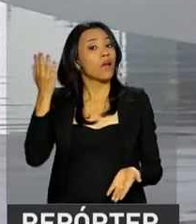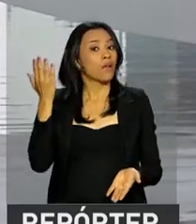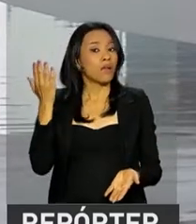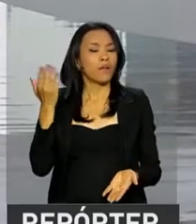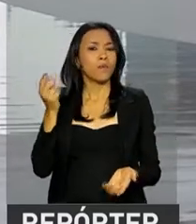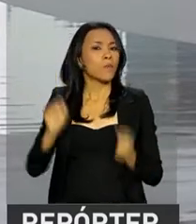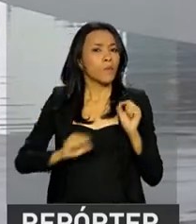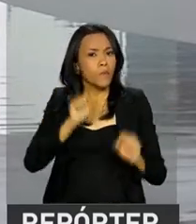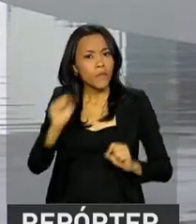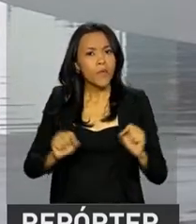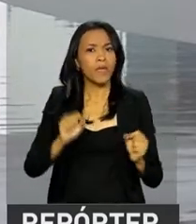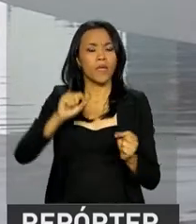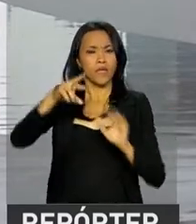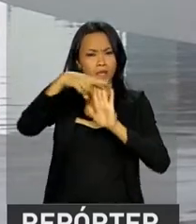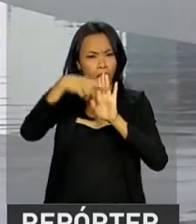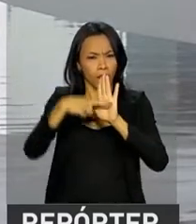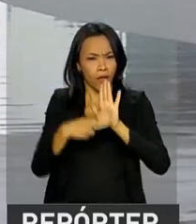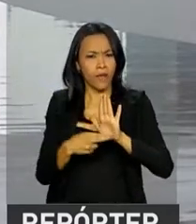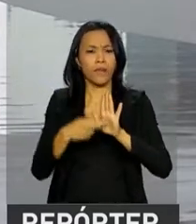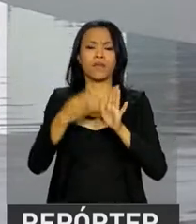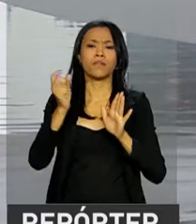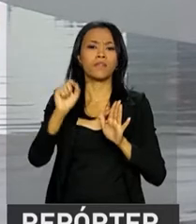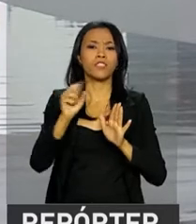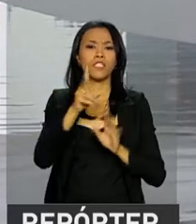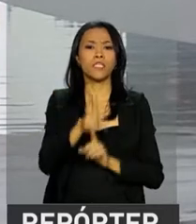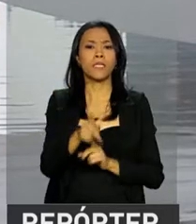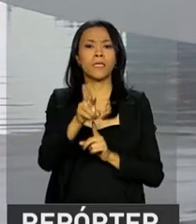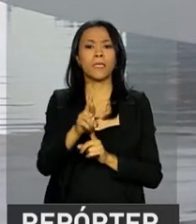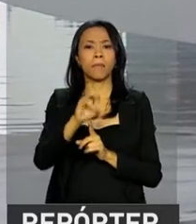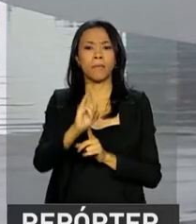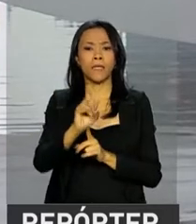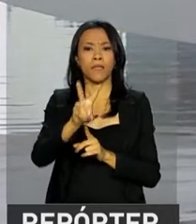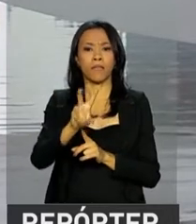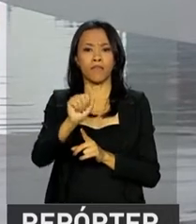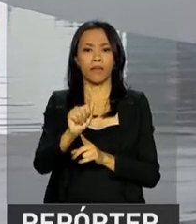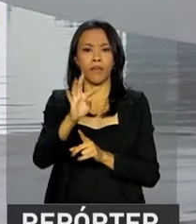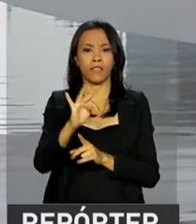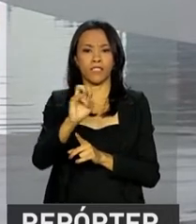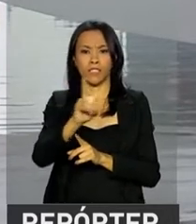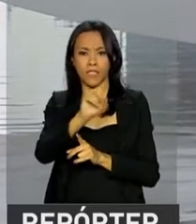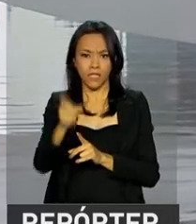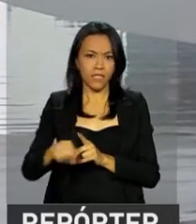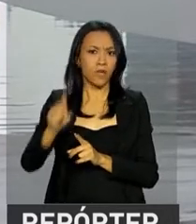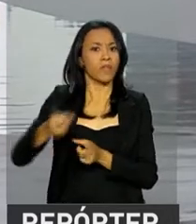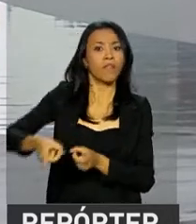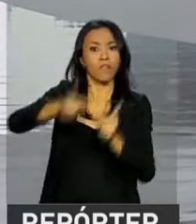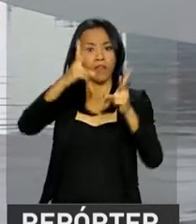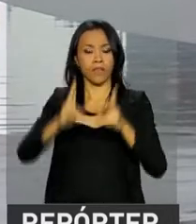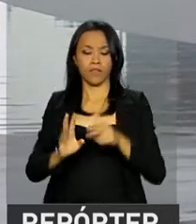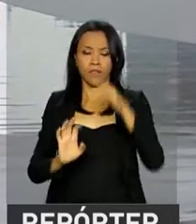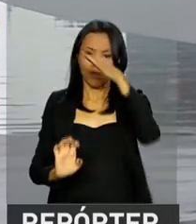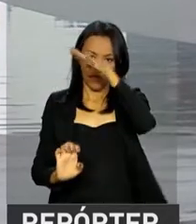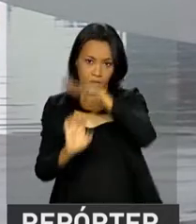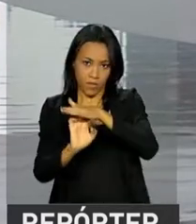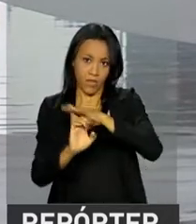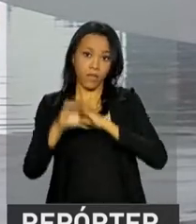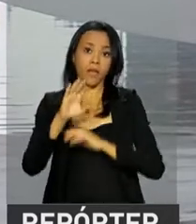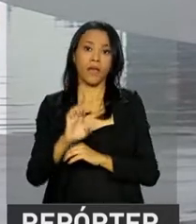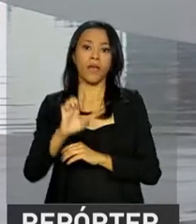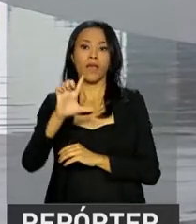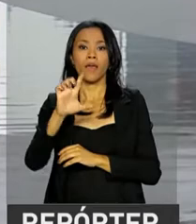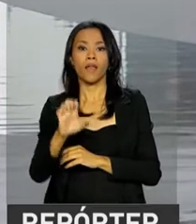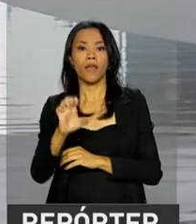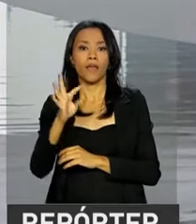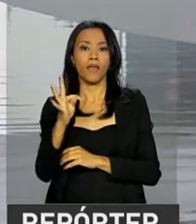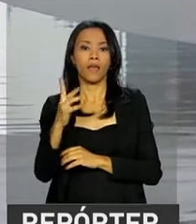da privatização das concessionárias de energia da eletrobrás a licitação deve ocorrer no primeiro trimestre do ano